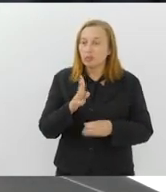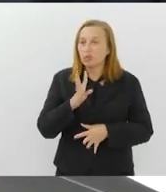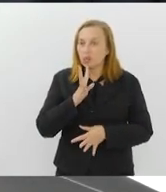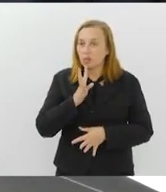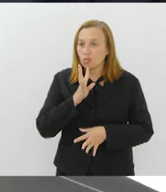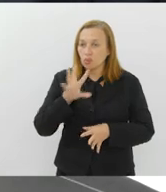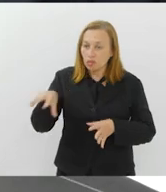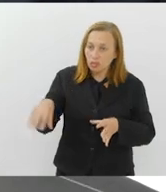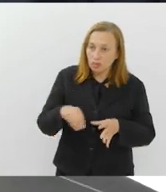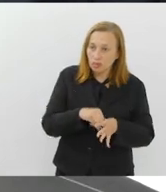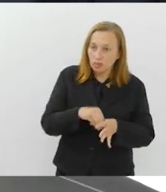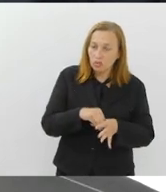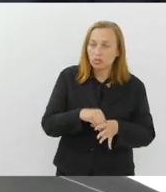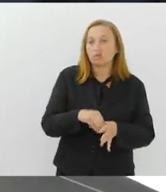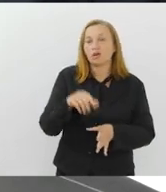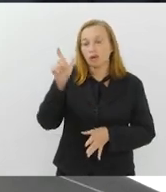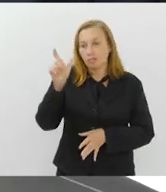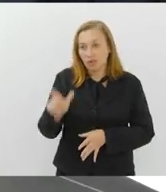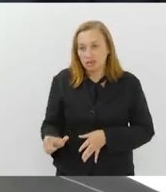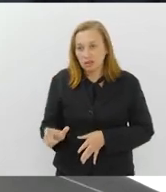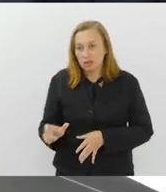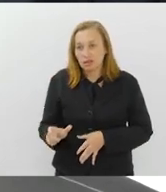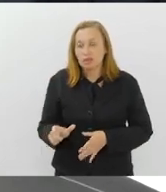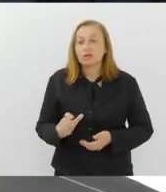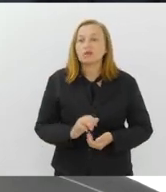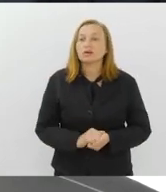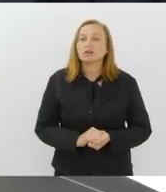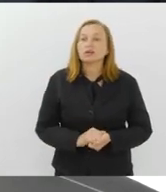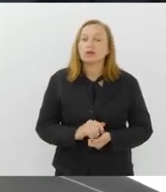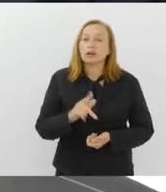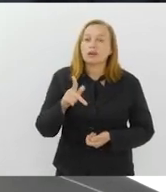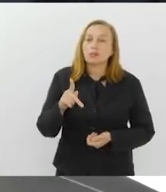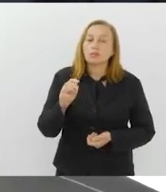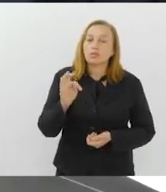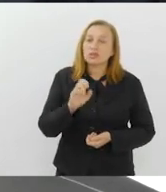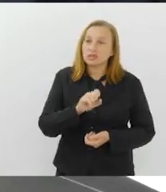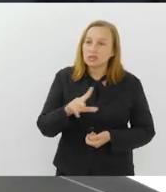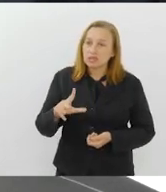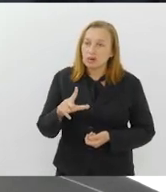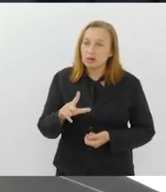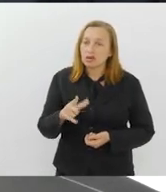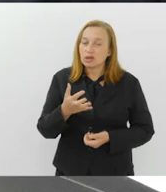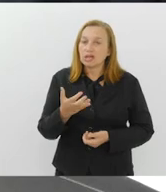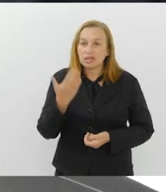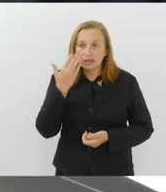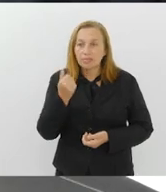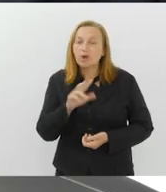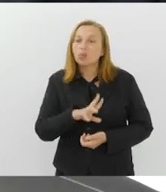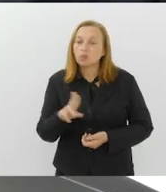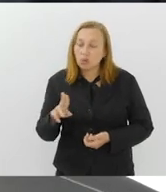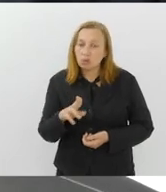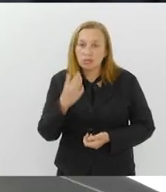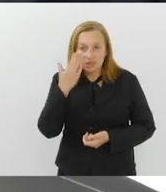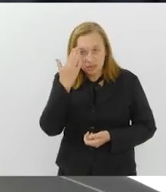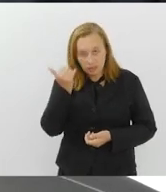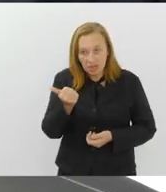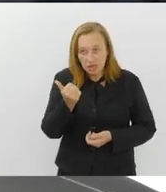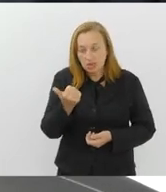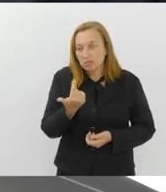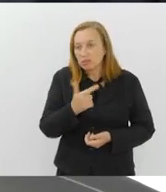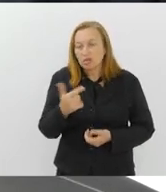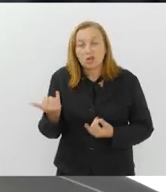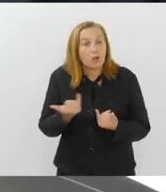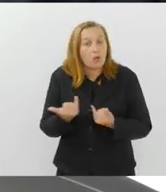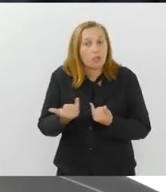reintegrou o beneficiário. O caso da Postal, nós gostaríamos de saber até o nome para poder apurar, enquanto isso a gente não tem